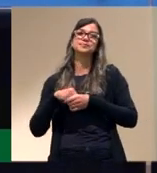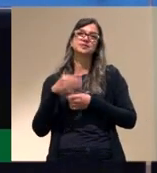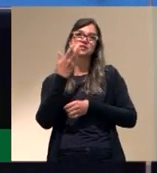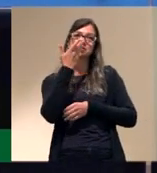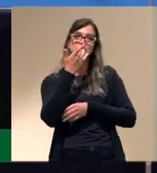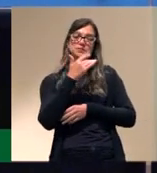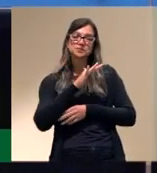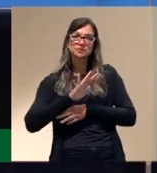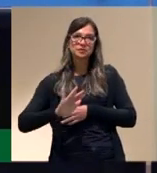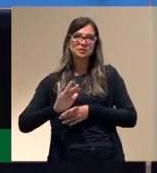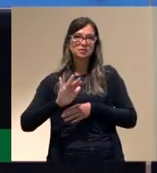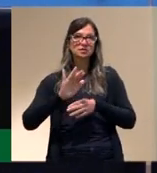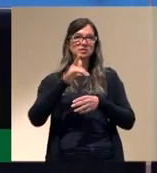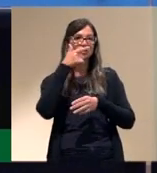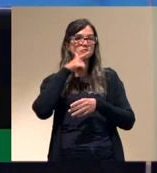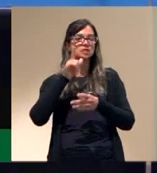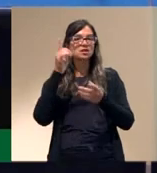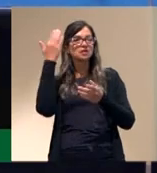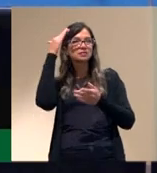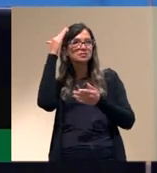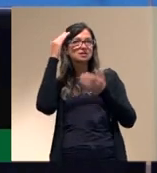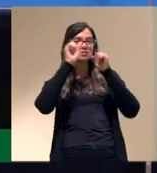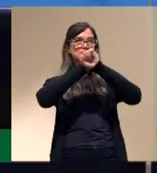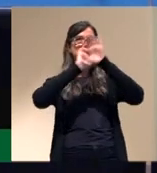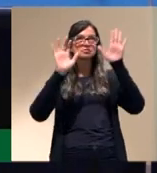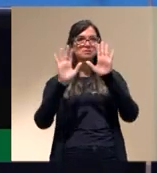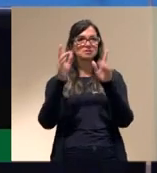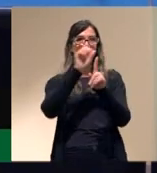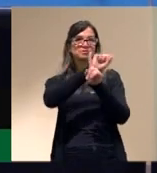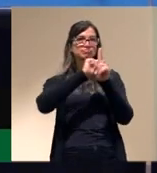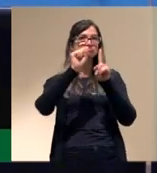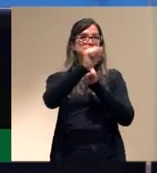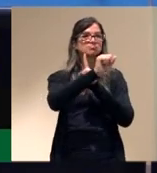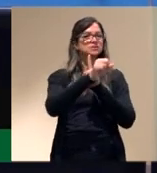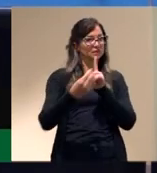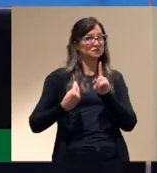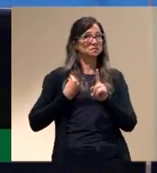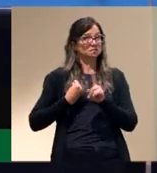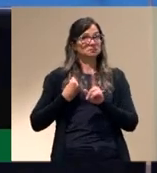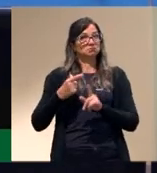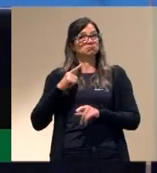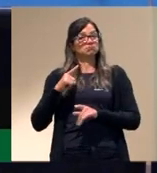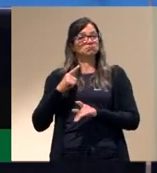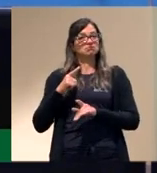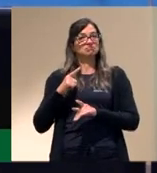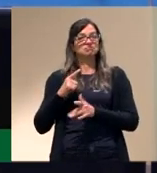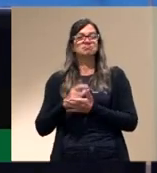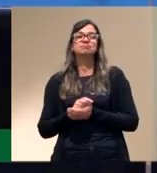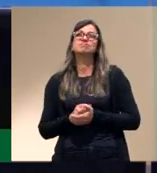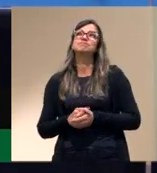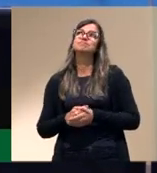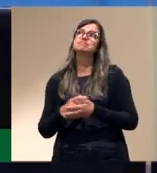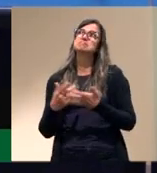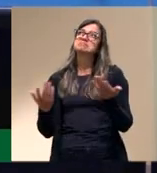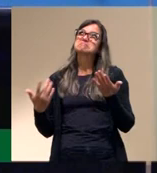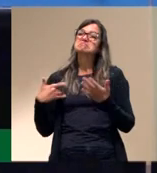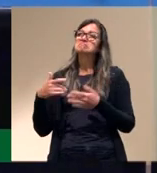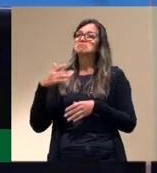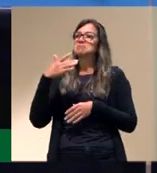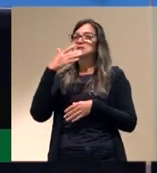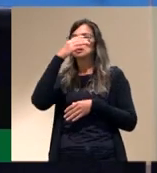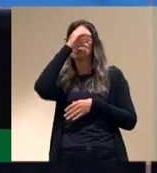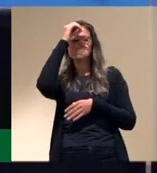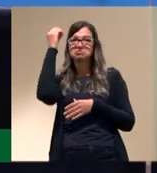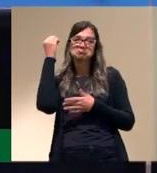situada socialmente. É uma criança que ela tem vida. Eu não sei quando nós